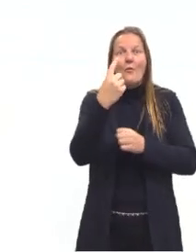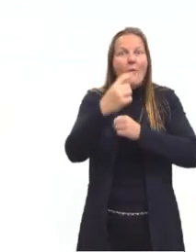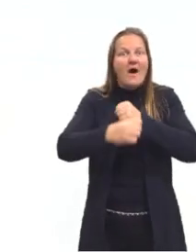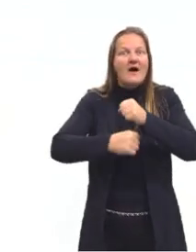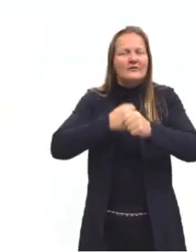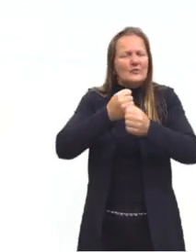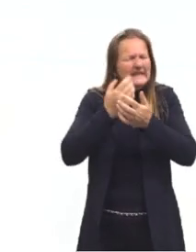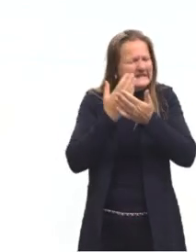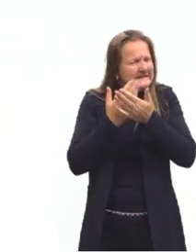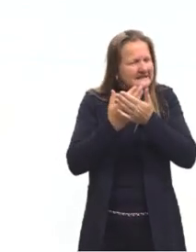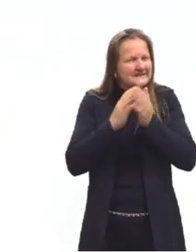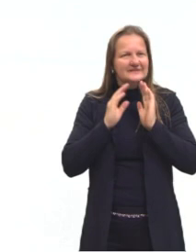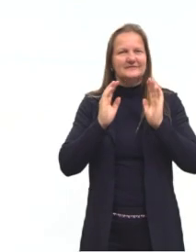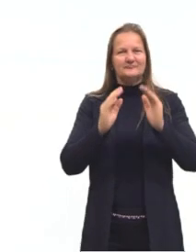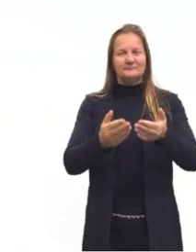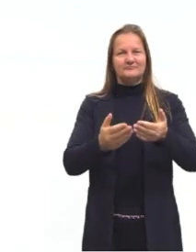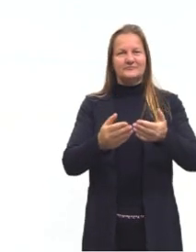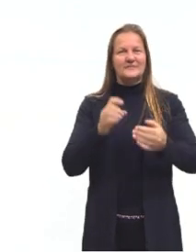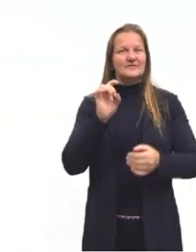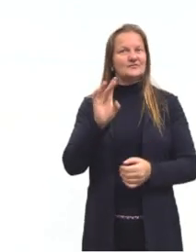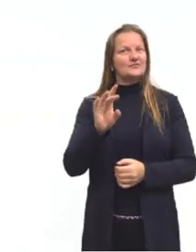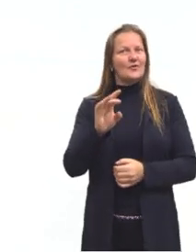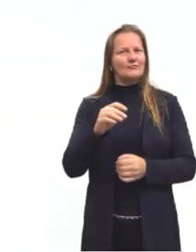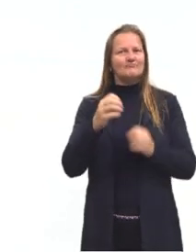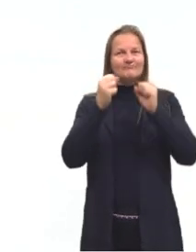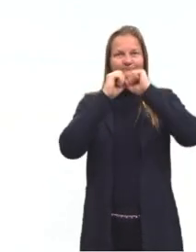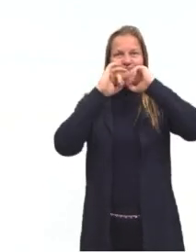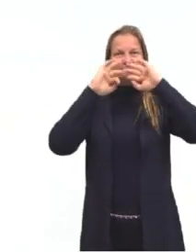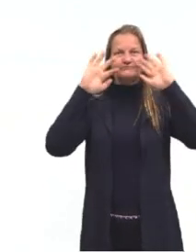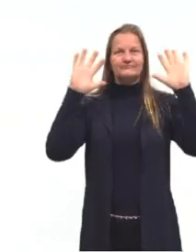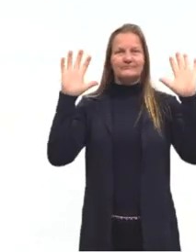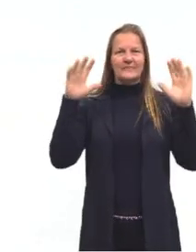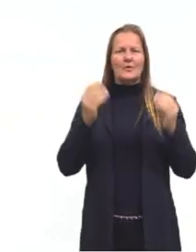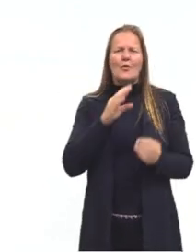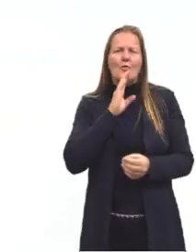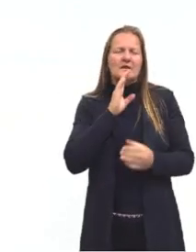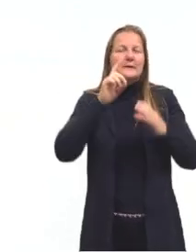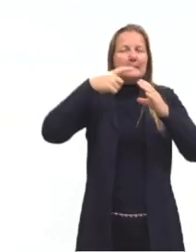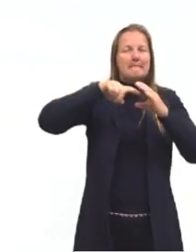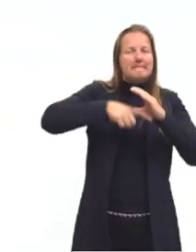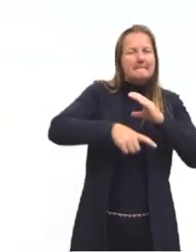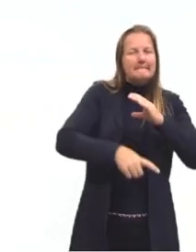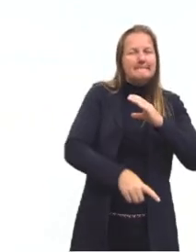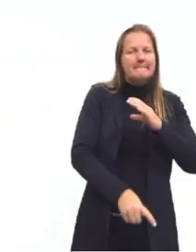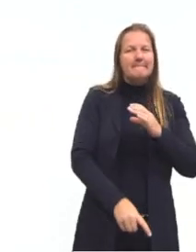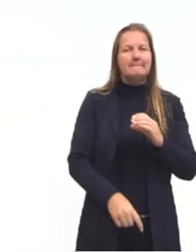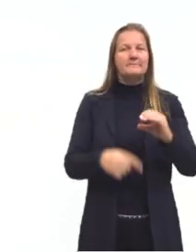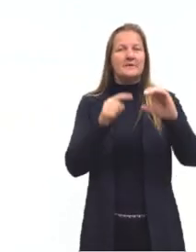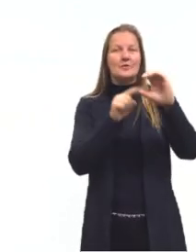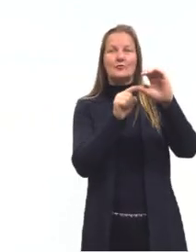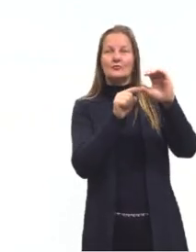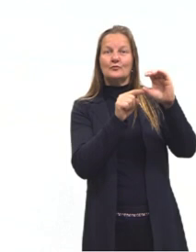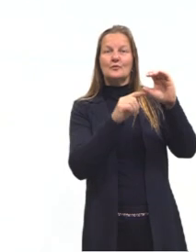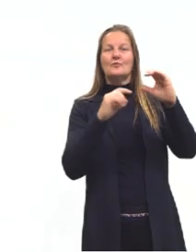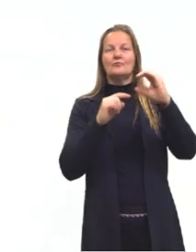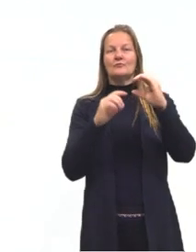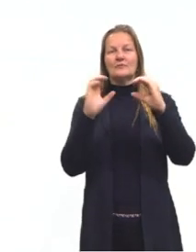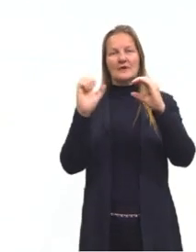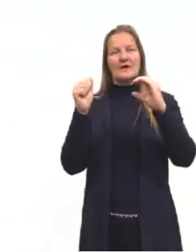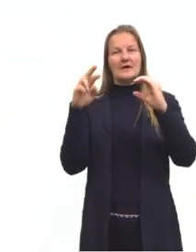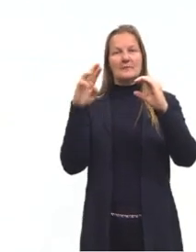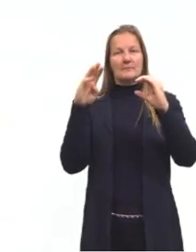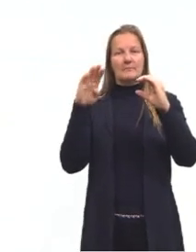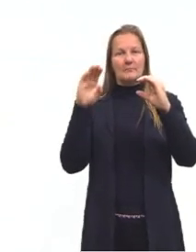dedicado praticamente para entender e conhecer o elemento químico carbono